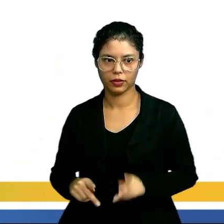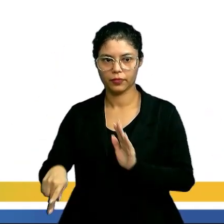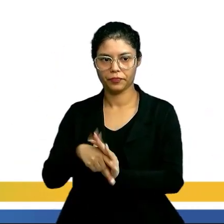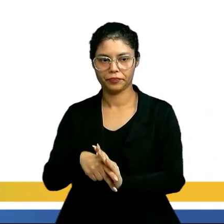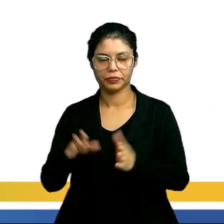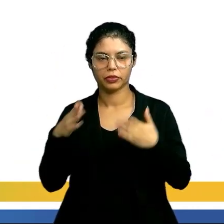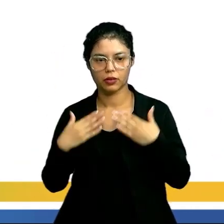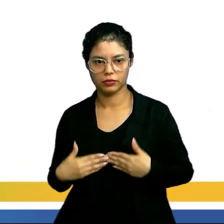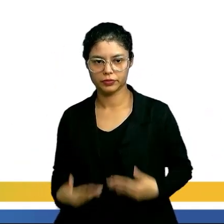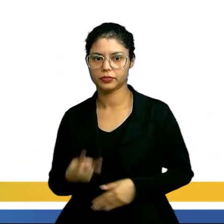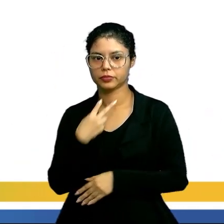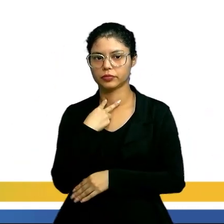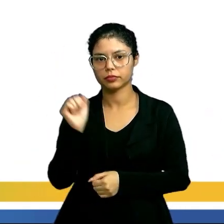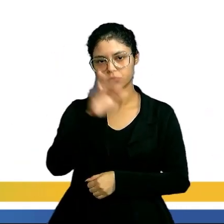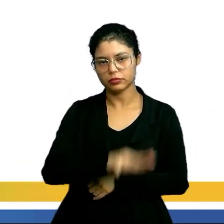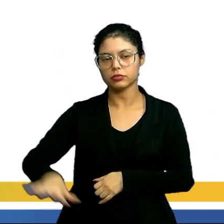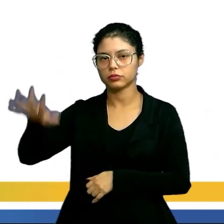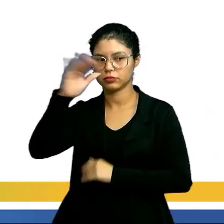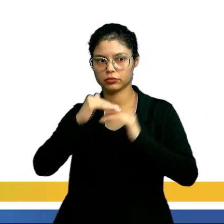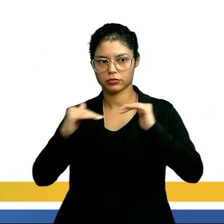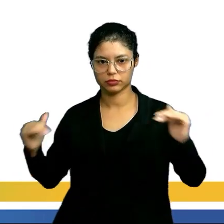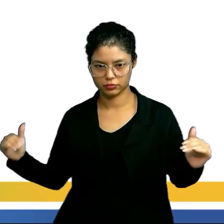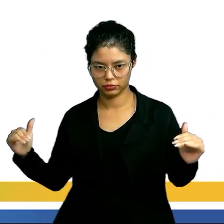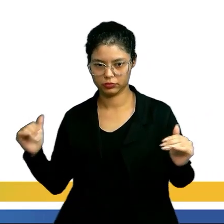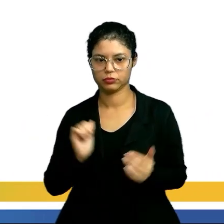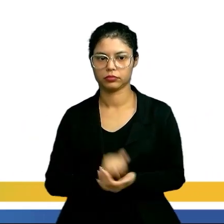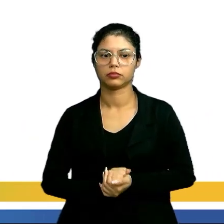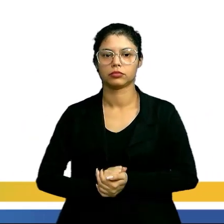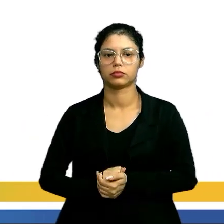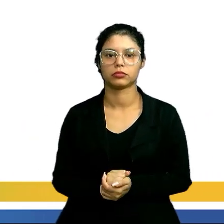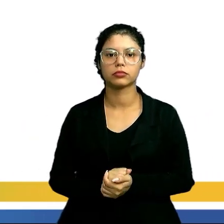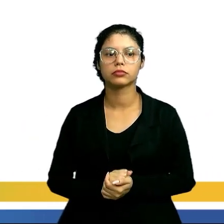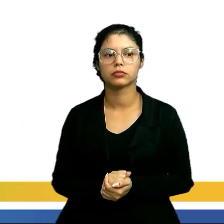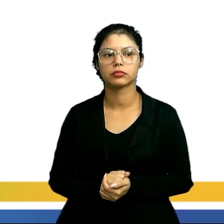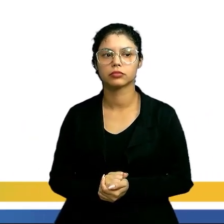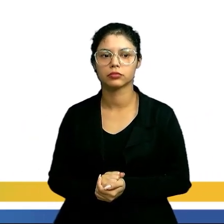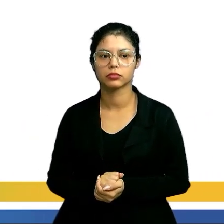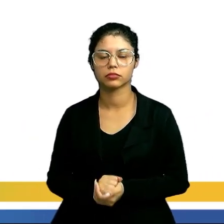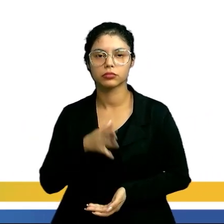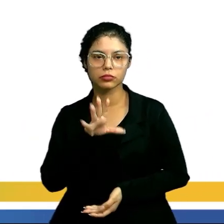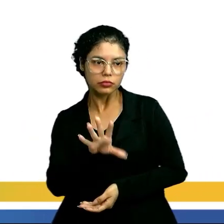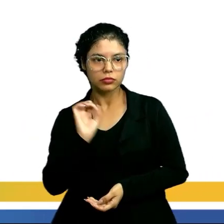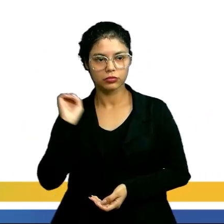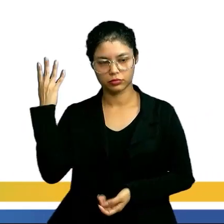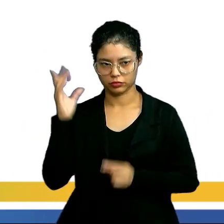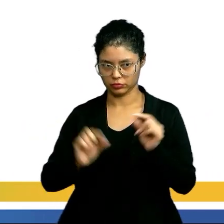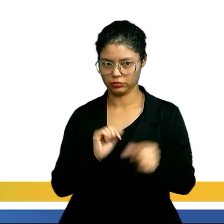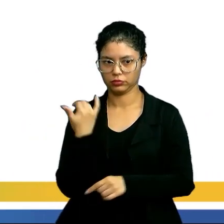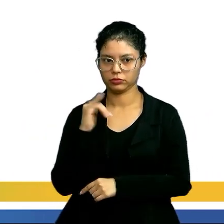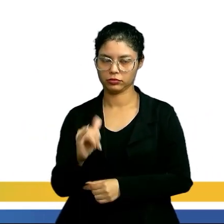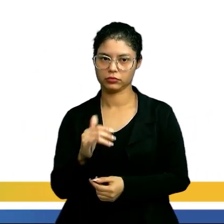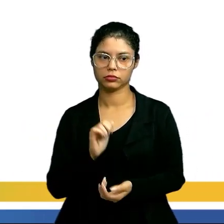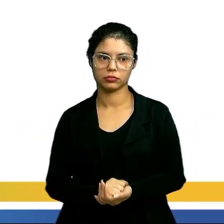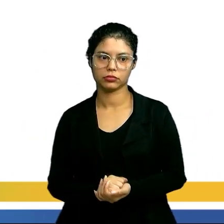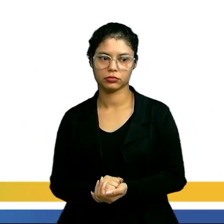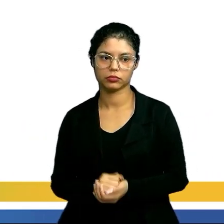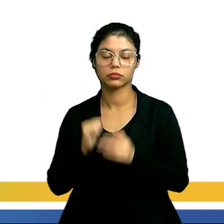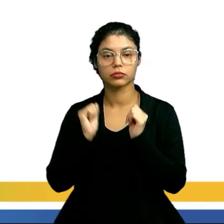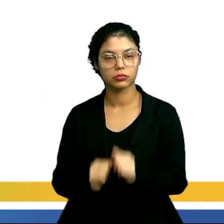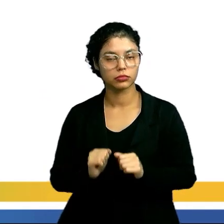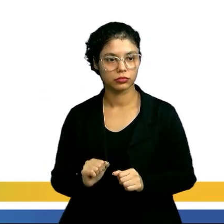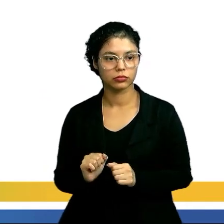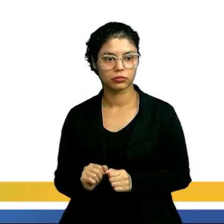ao dissipar-se caoticamente pela vizinhança, ela torna-se cada vez menos disponível para a realização de trabalho. É o caso de